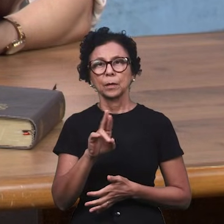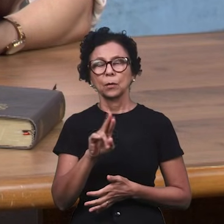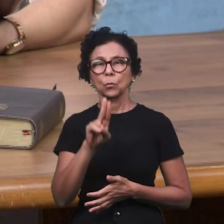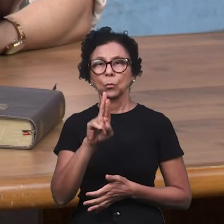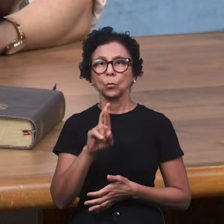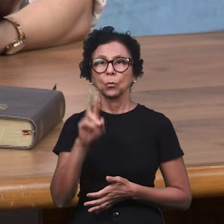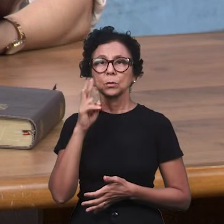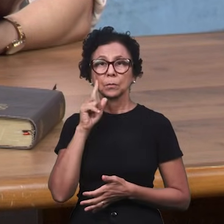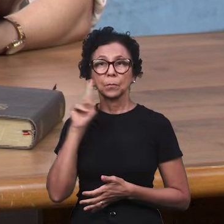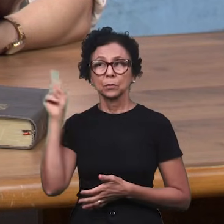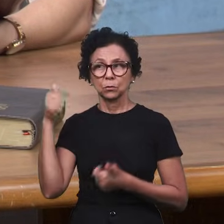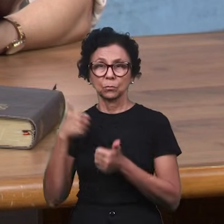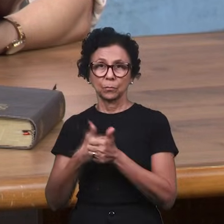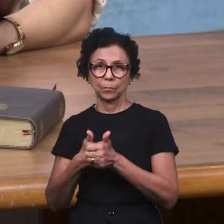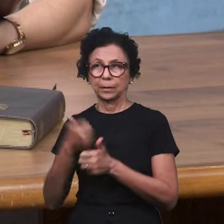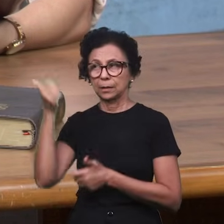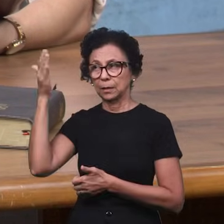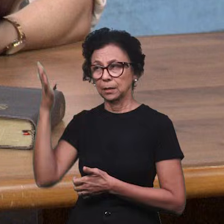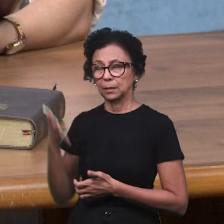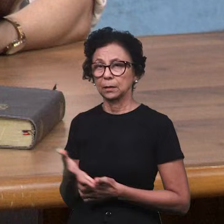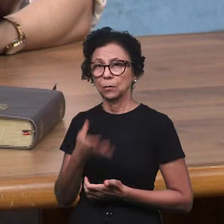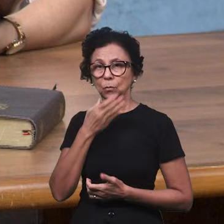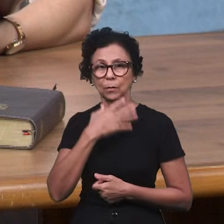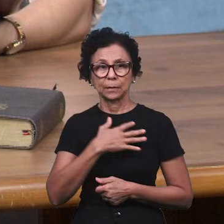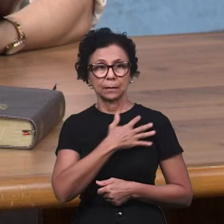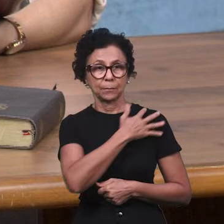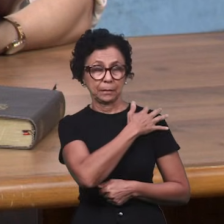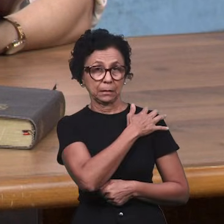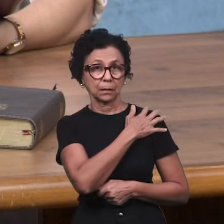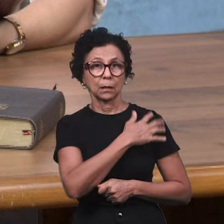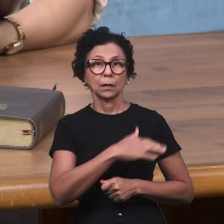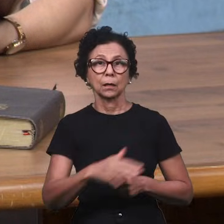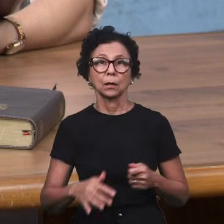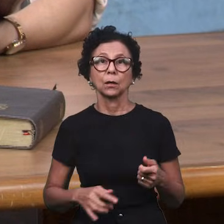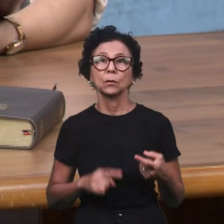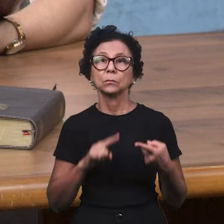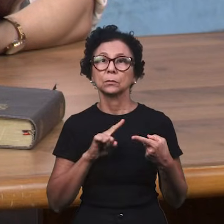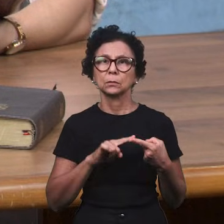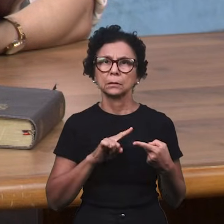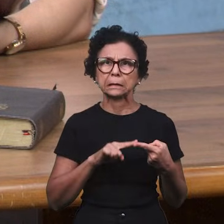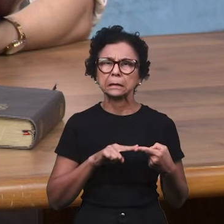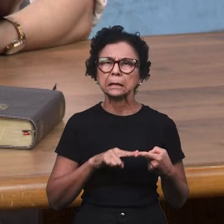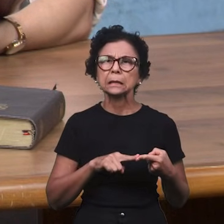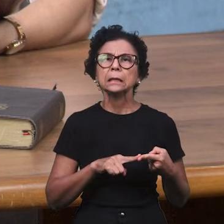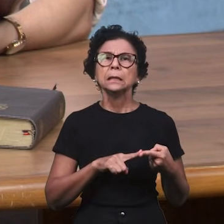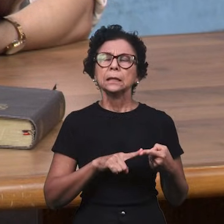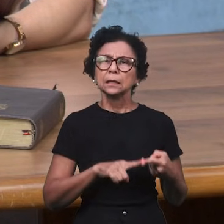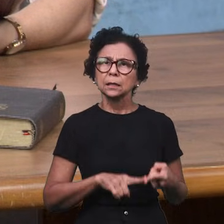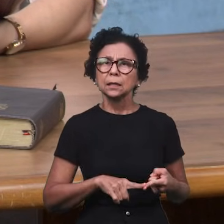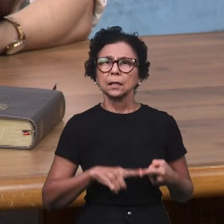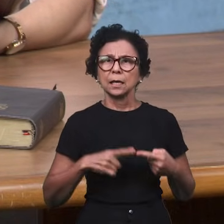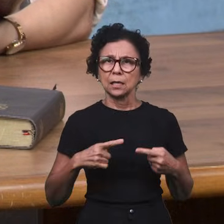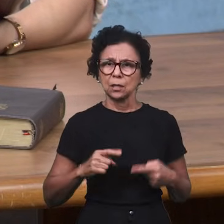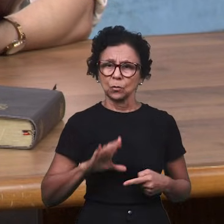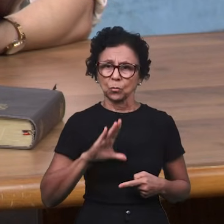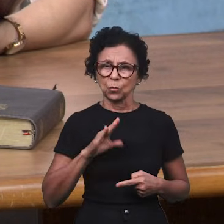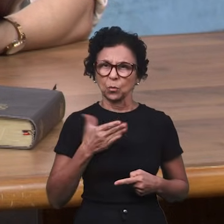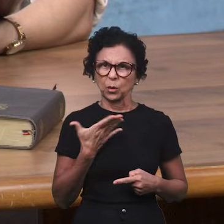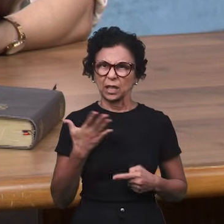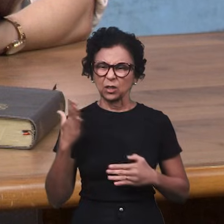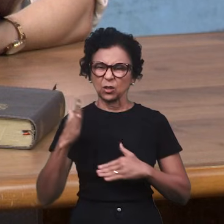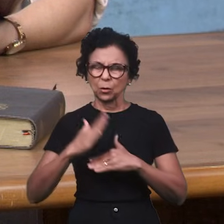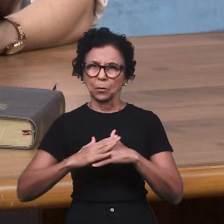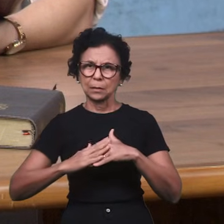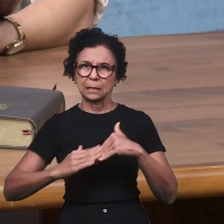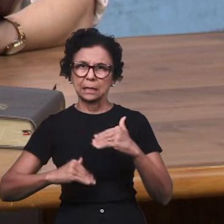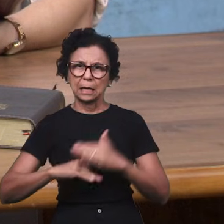Aquimonita, o principal dos capitães, o qual, brandindo a sua lança contra 300, de uma